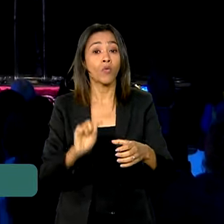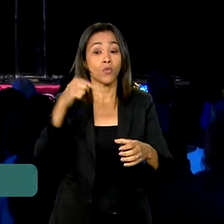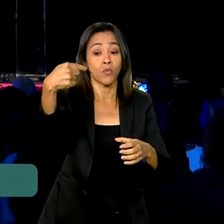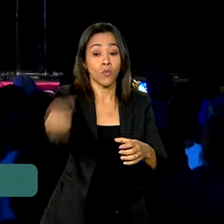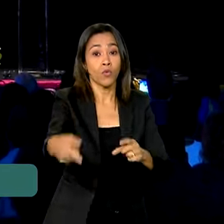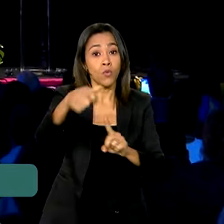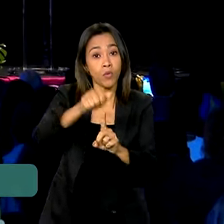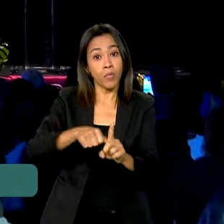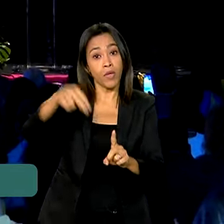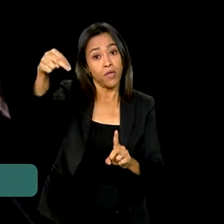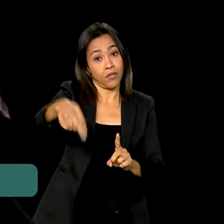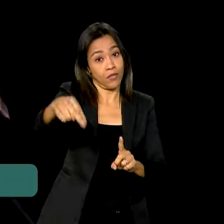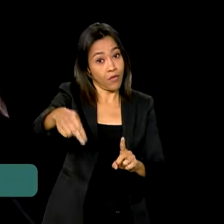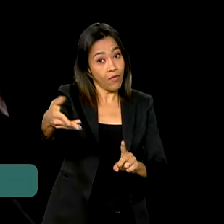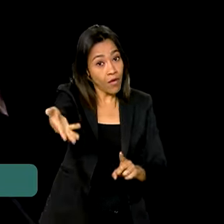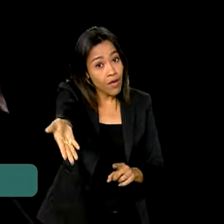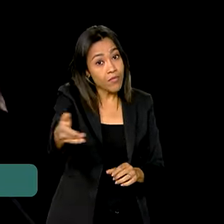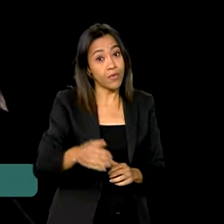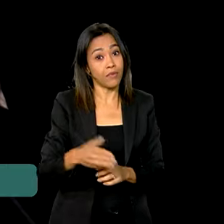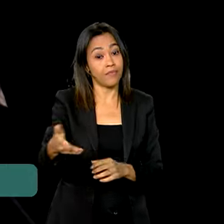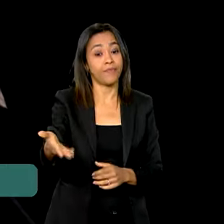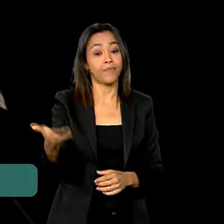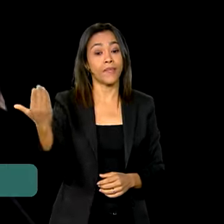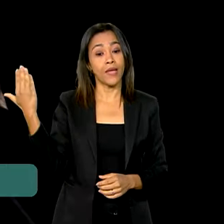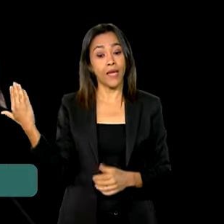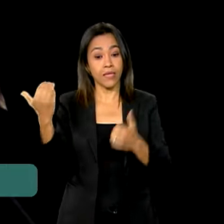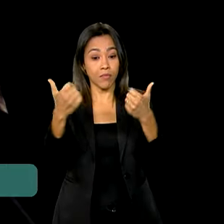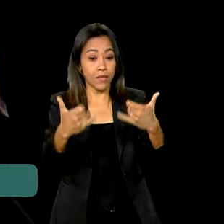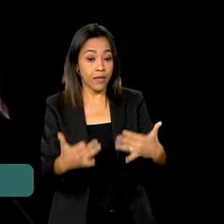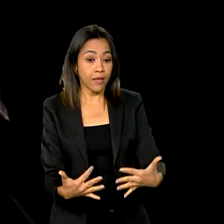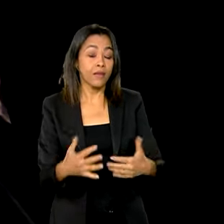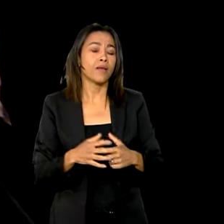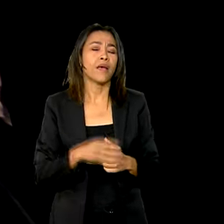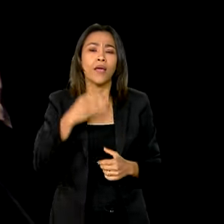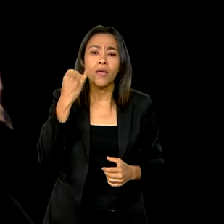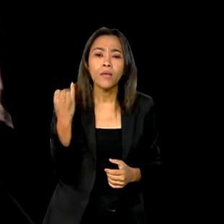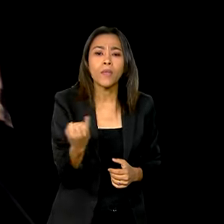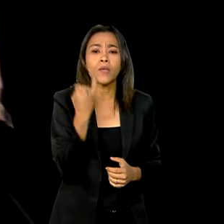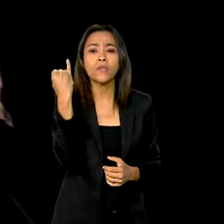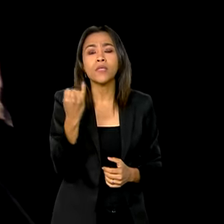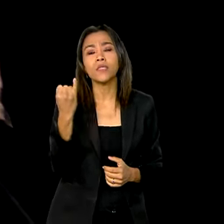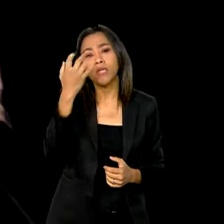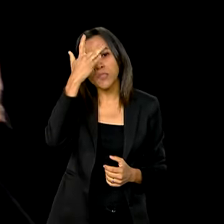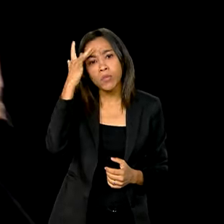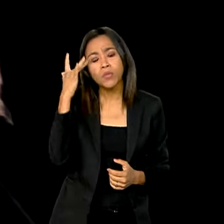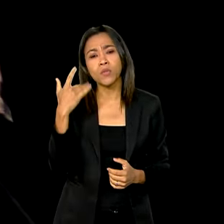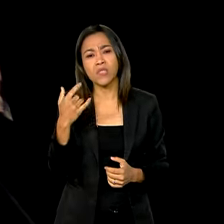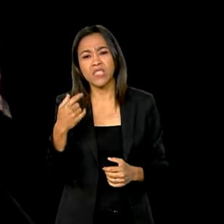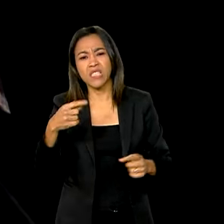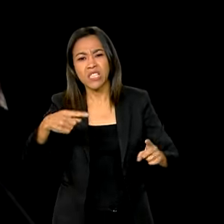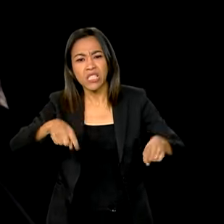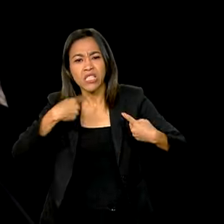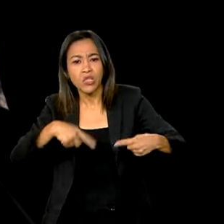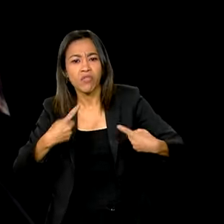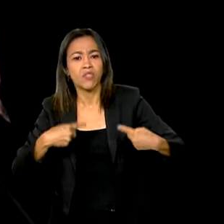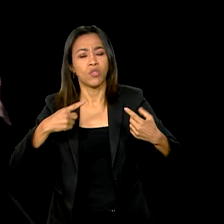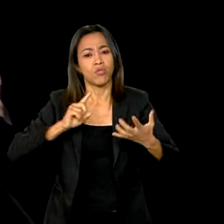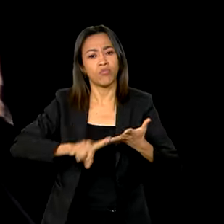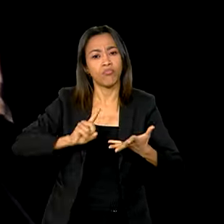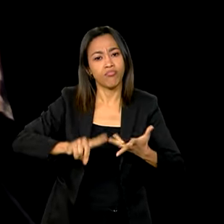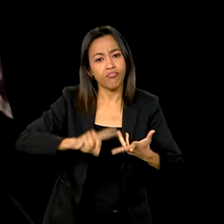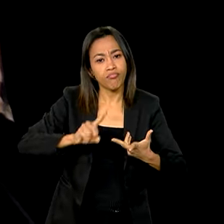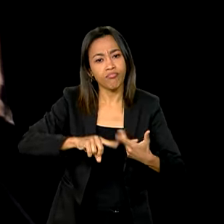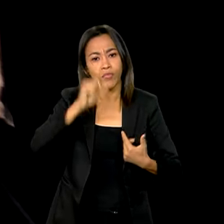dos chefes de Estado do bloco. É fundamental que as pessoas que vivem os dilemas e os desafios do Brasil hoje,